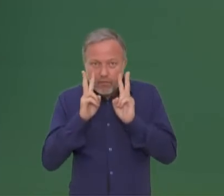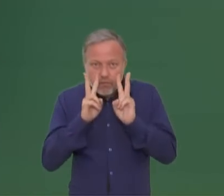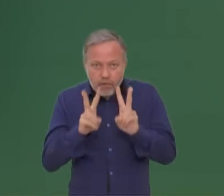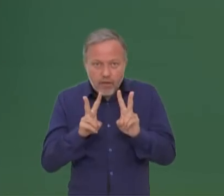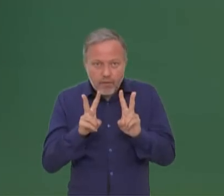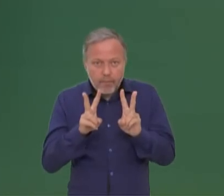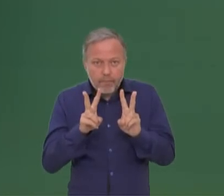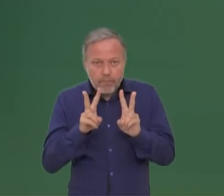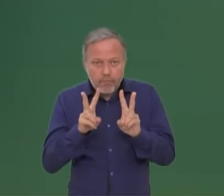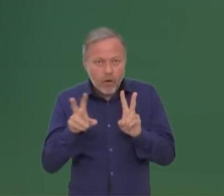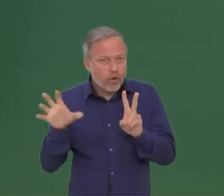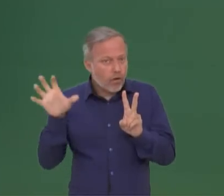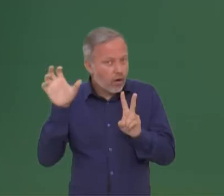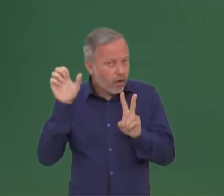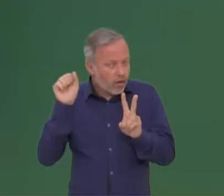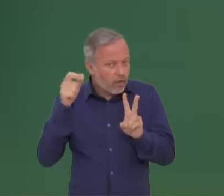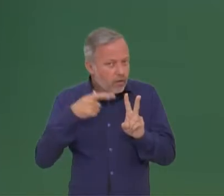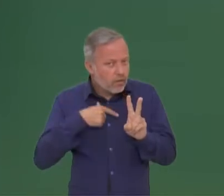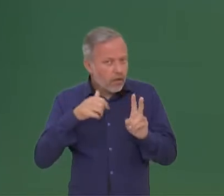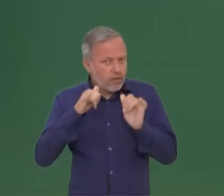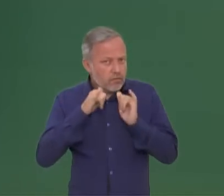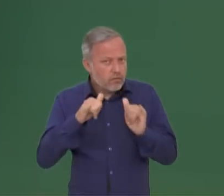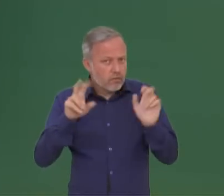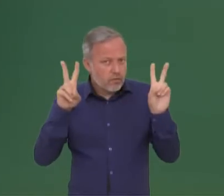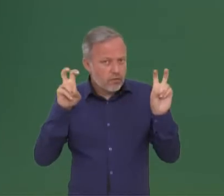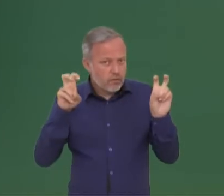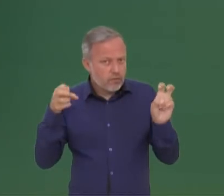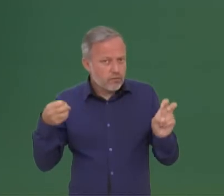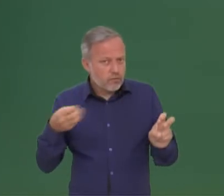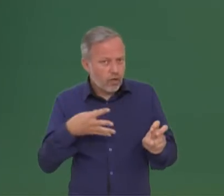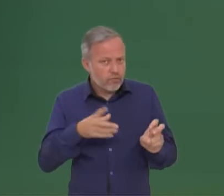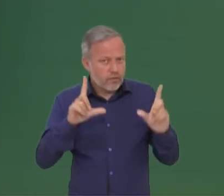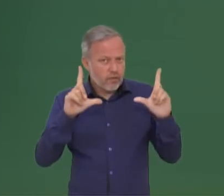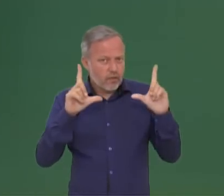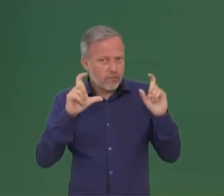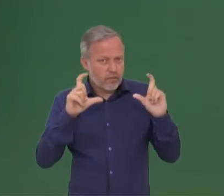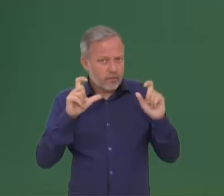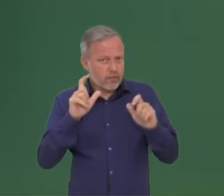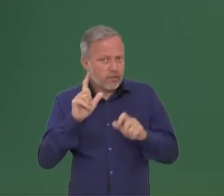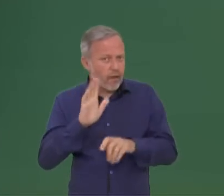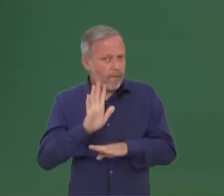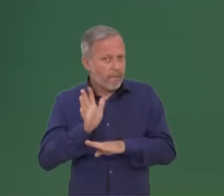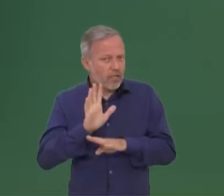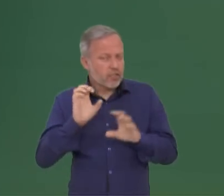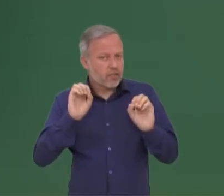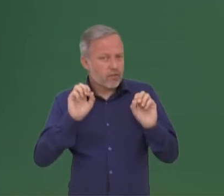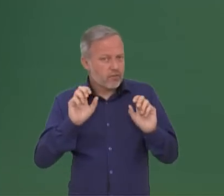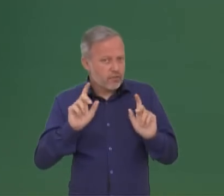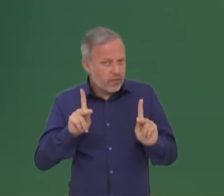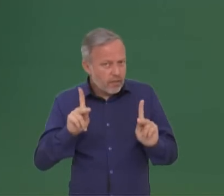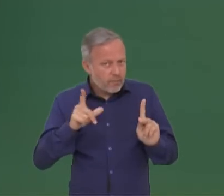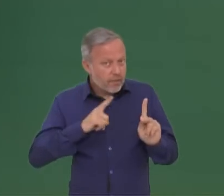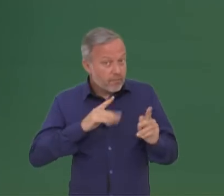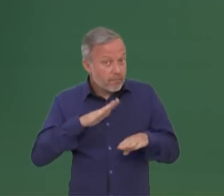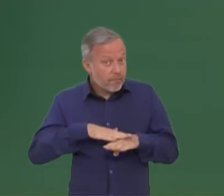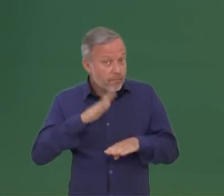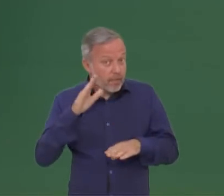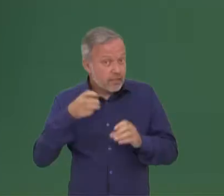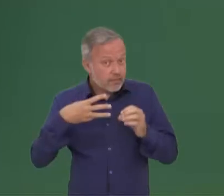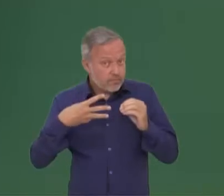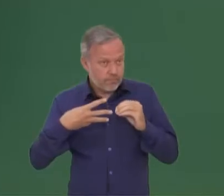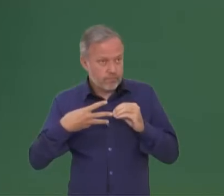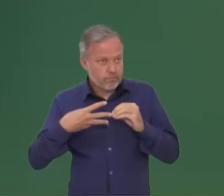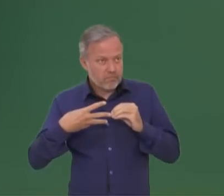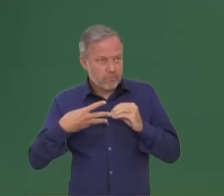ouvir. Muita informação nova, muita imagem que vai ilustrar o que nós vamos aprender hoje, mais um pouquinho sobre